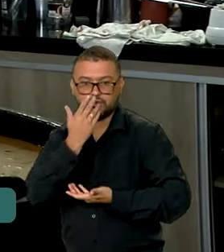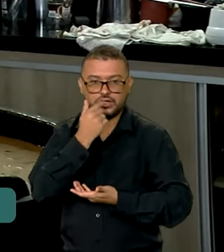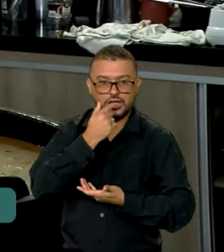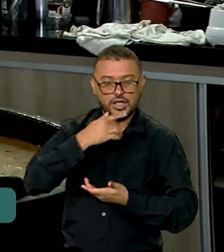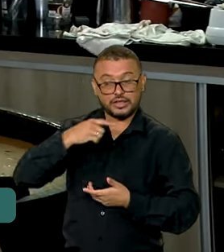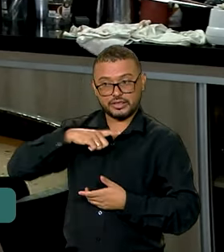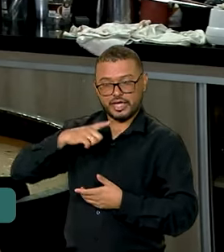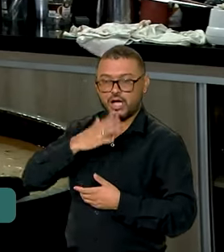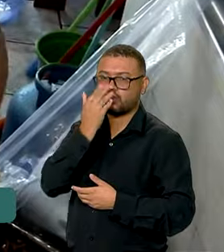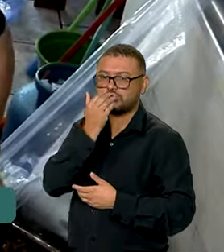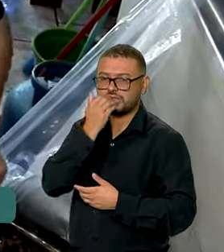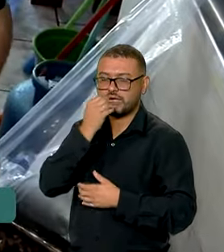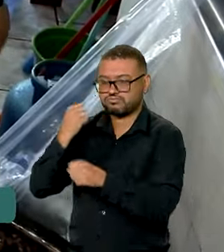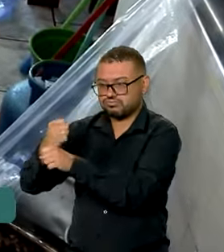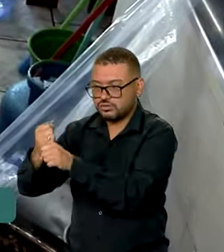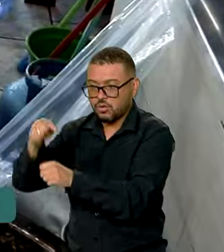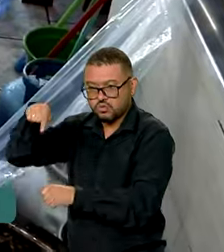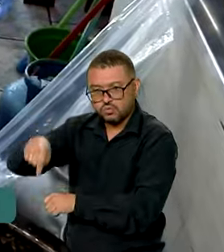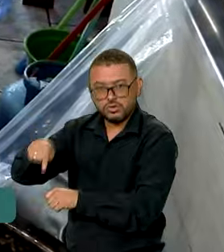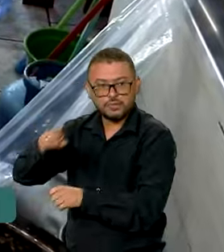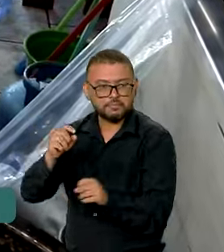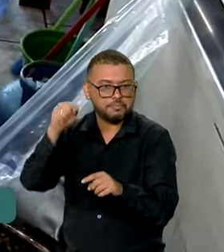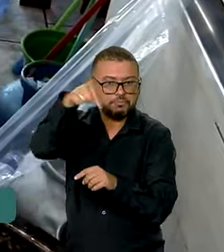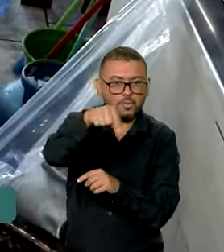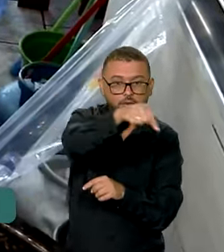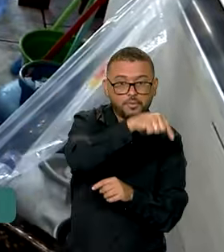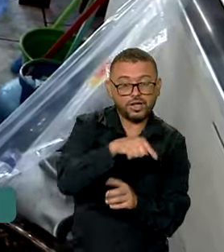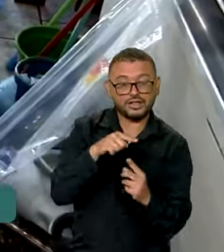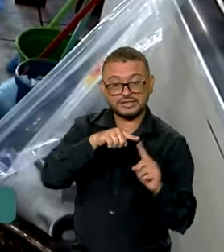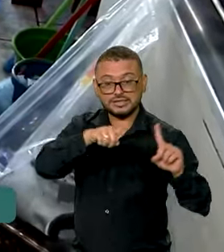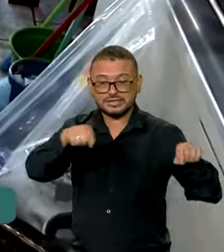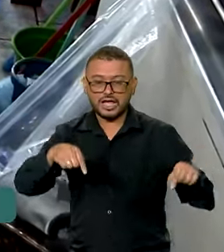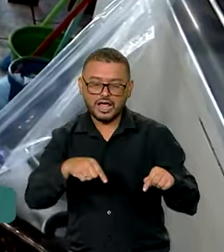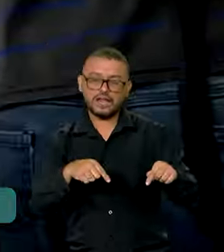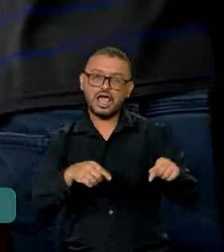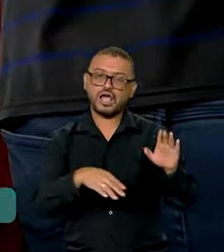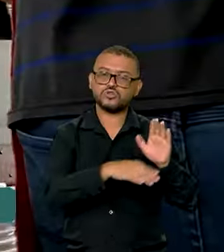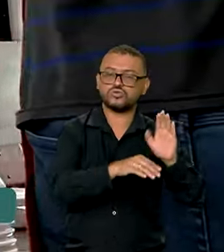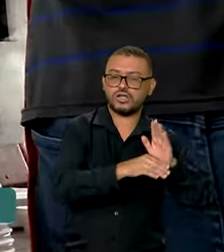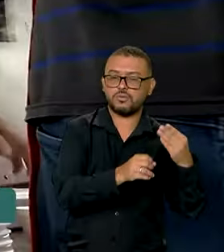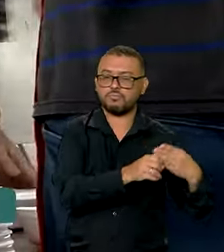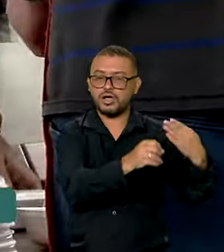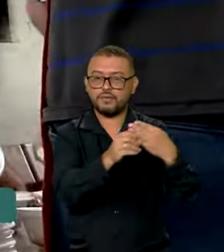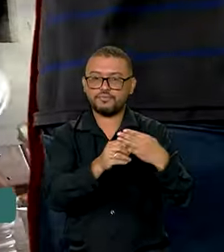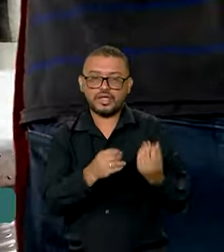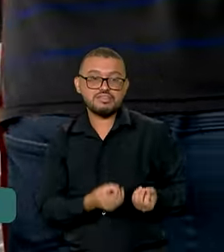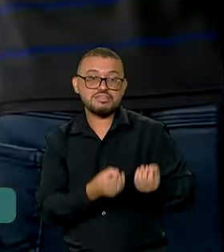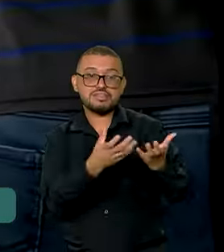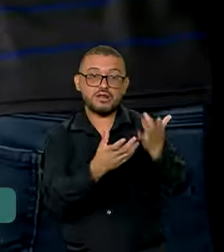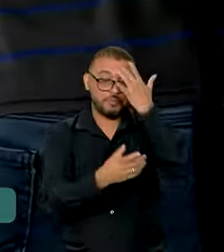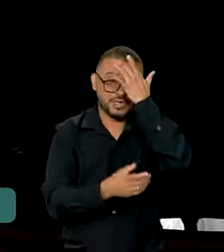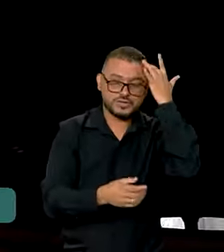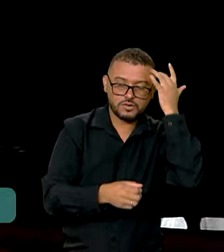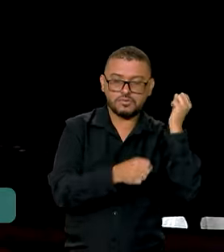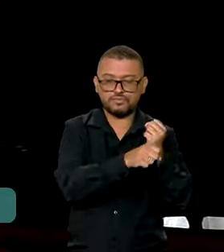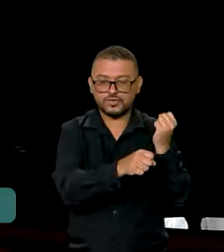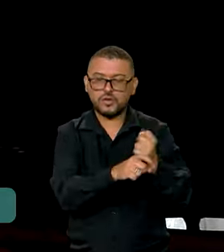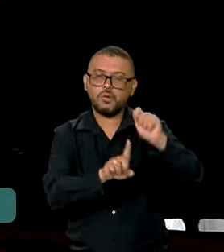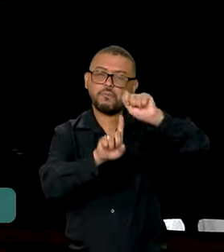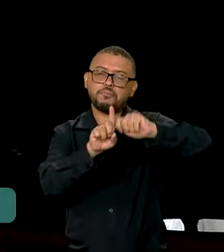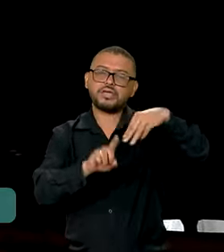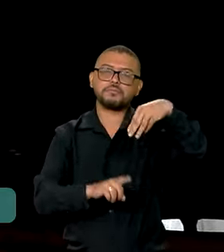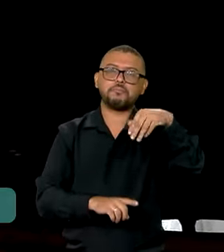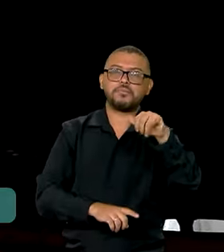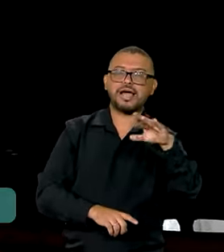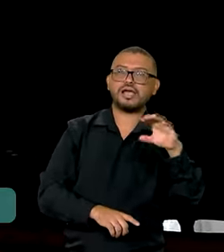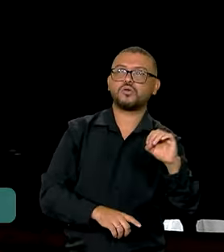cozinha central, mais 3 cozinhas que estão cozinhando dentro dos bairros e levando para os mutirões. Durante o mês de maio